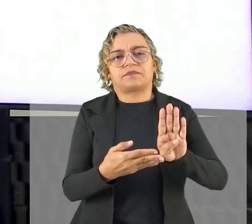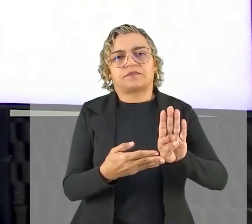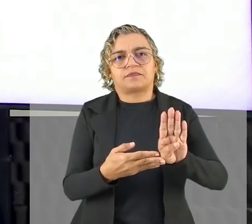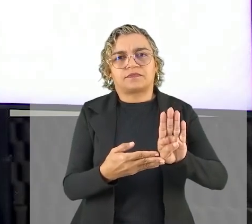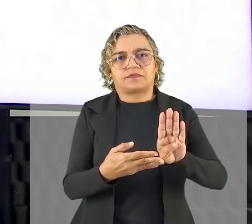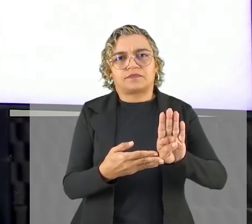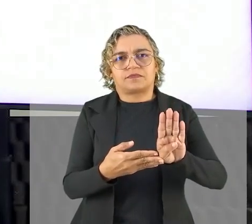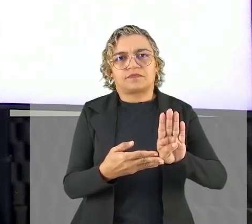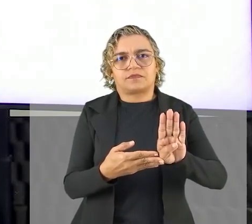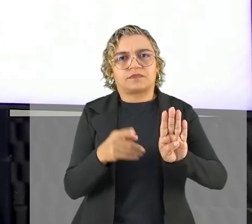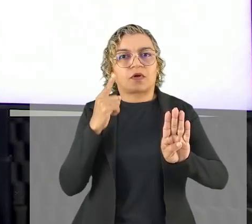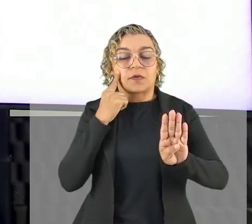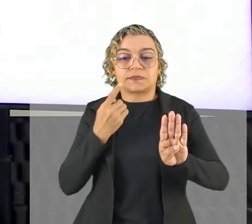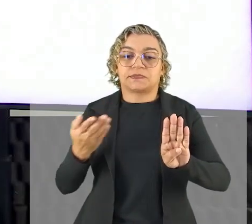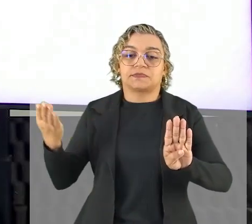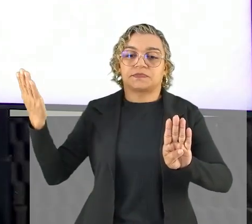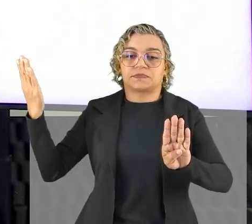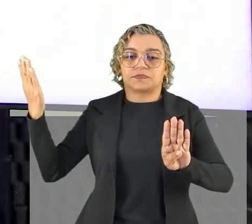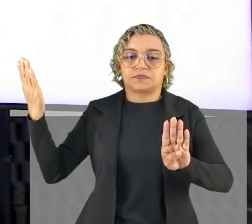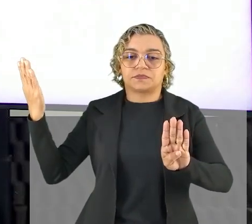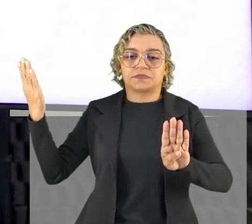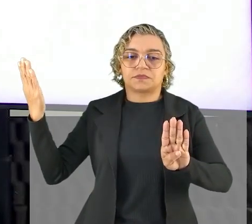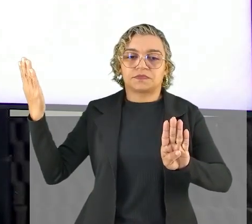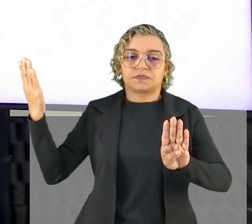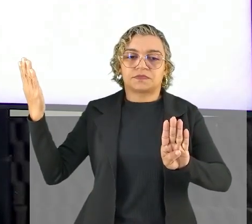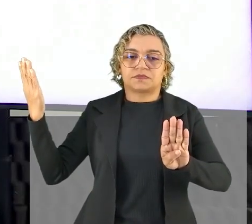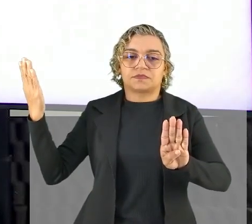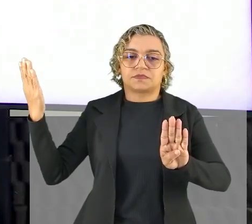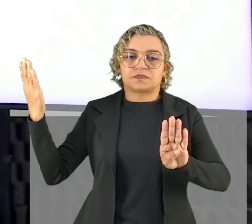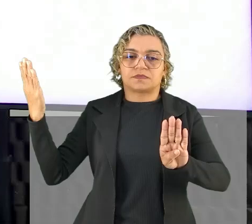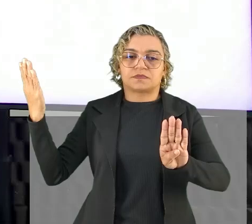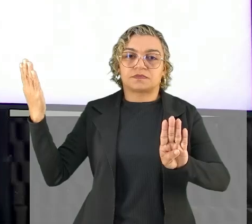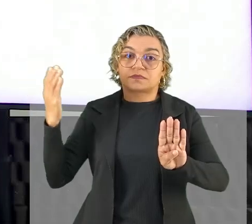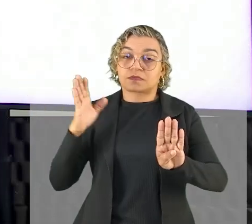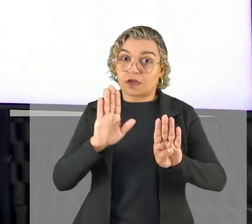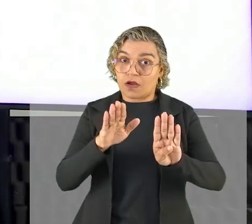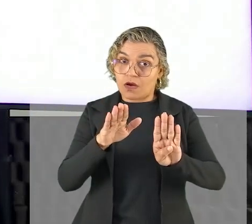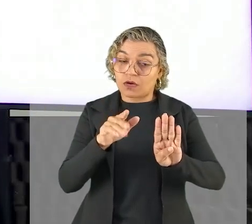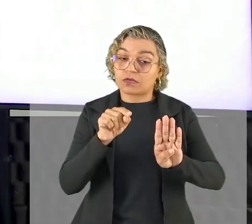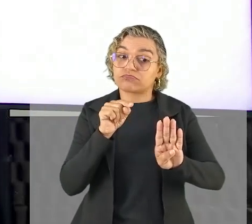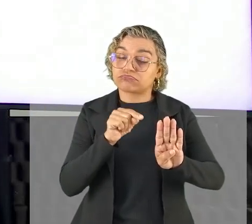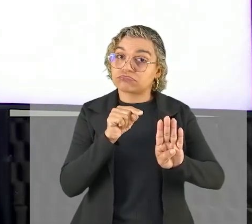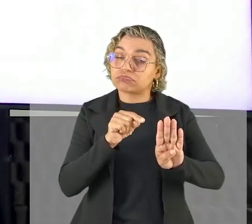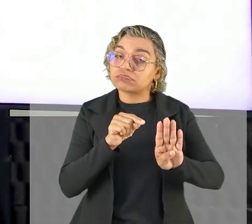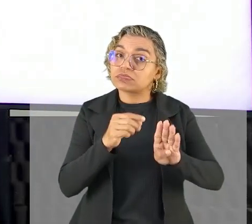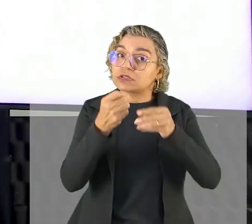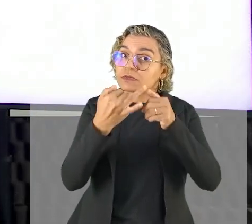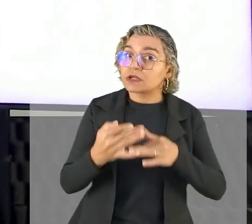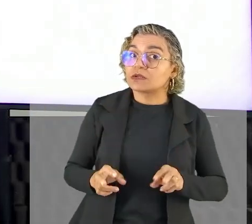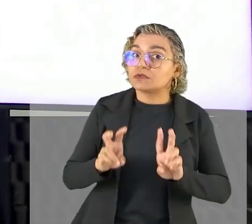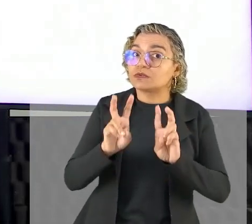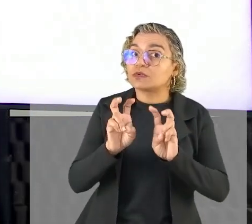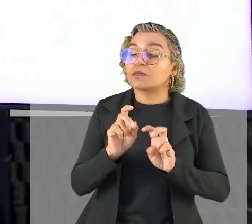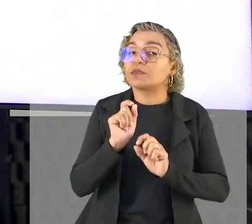seguinte: a prioridade do juízo e a importância da natureza. Olha só, não é porque está falando